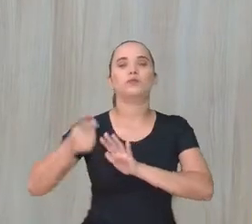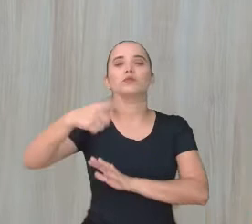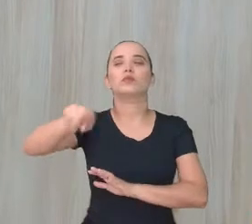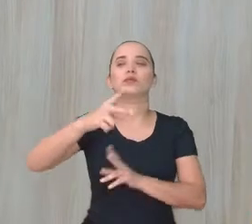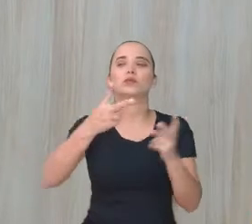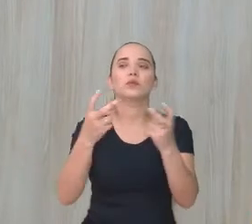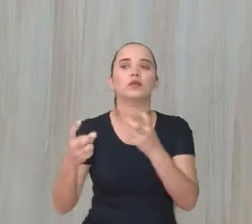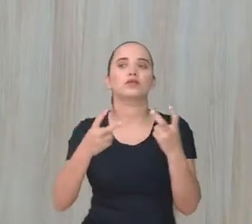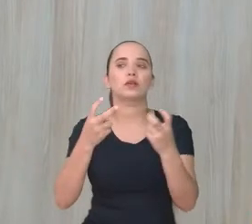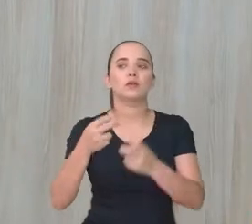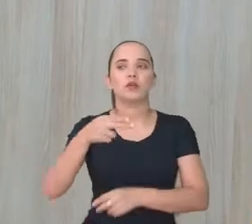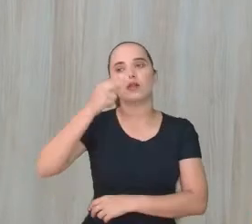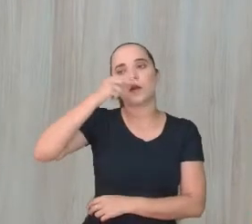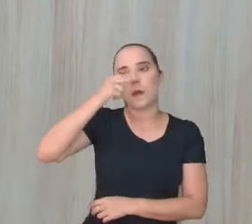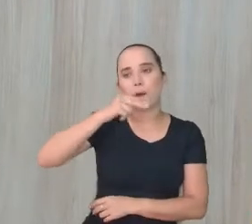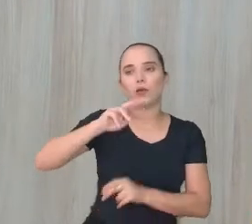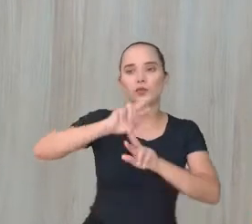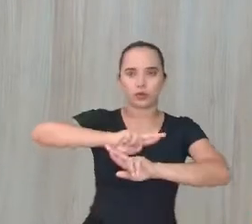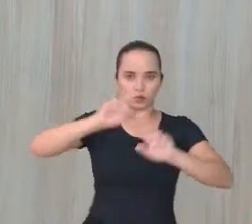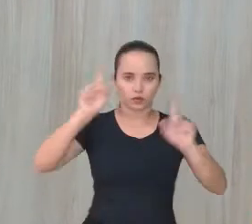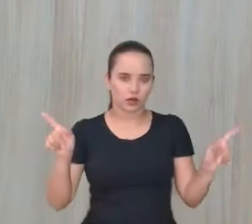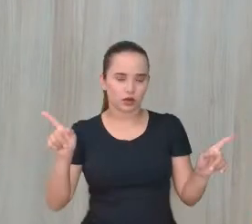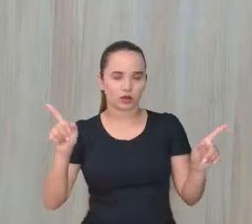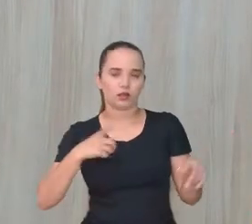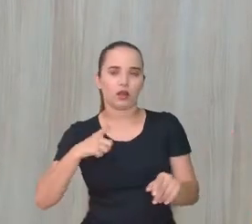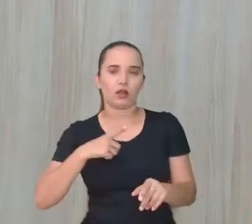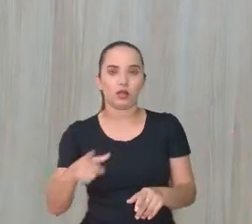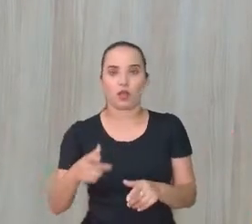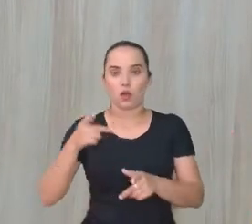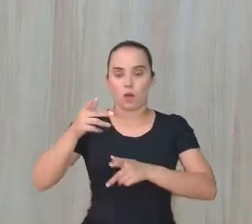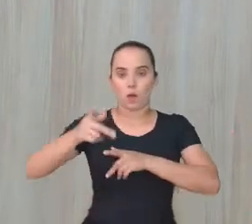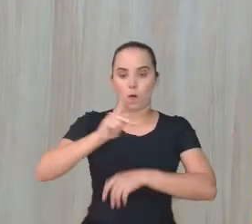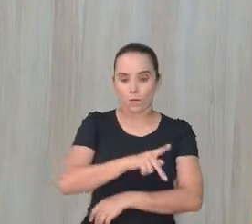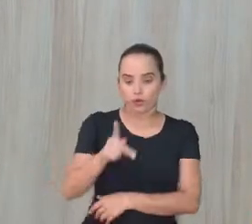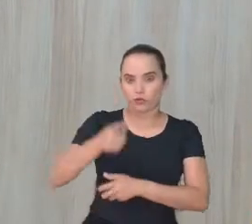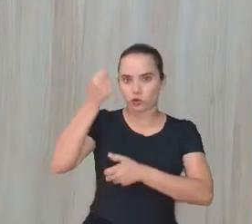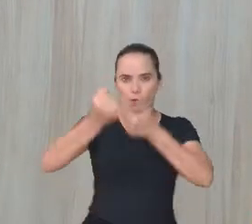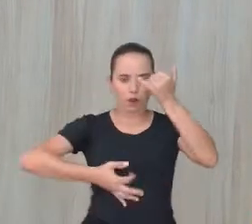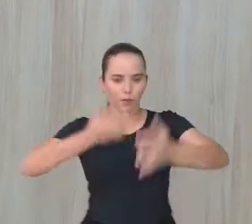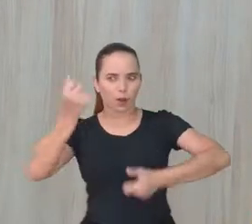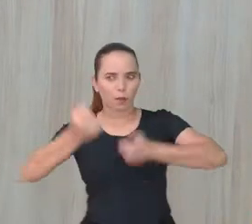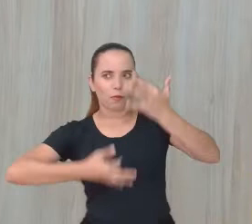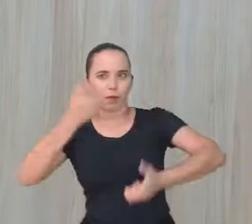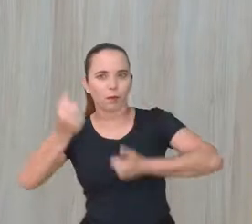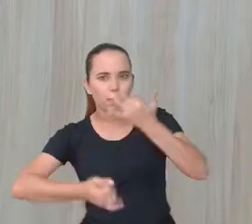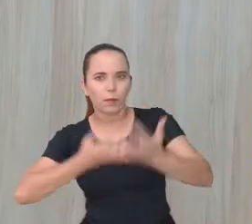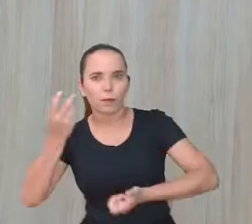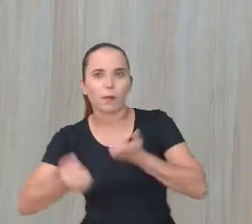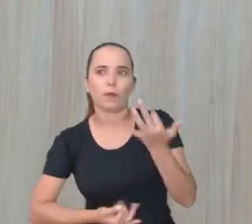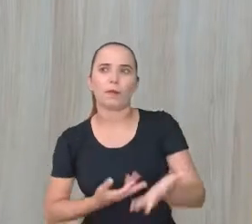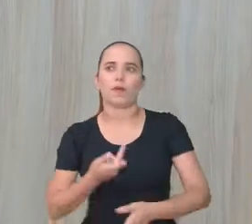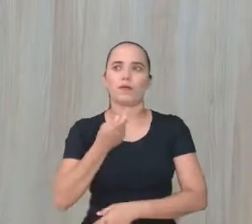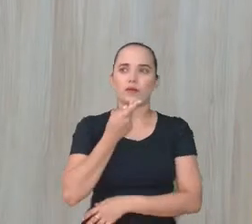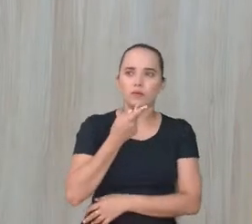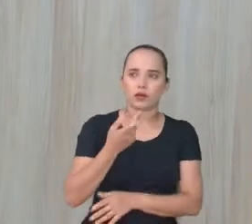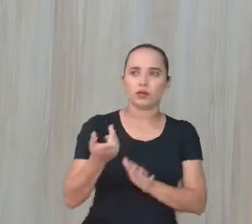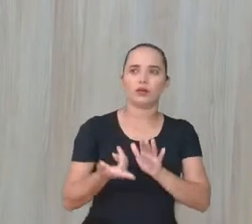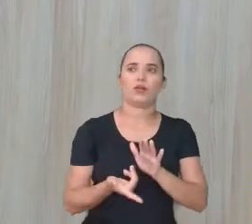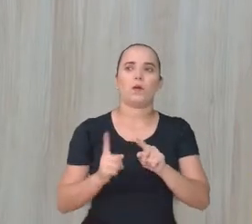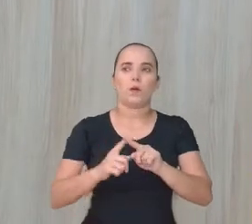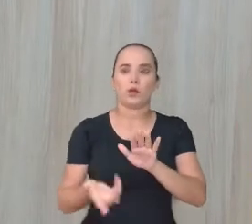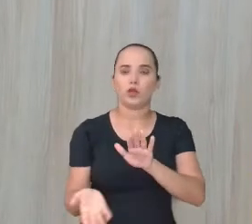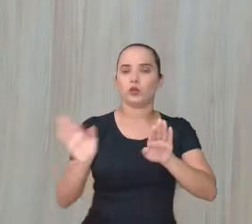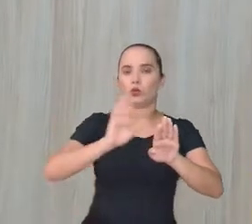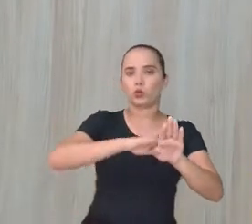essa diferença. De um lado, o professor falando, contando, dizendo o seu relato. Do outro lado, o